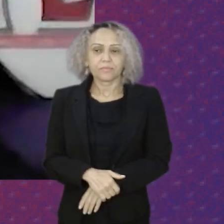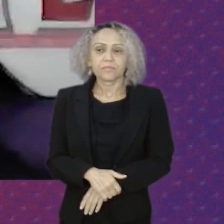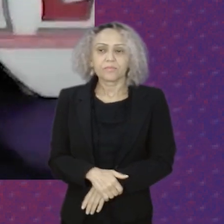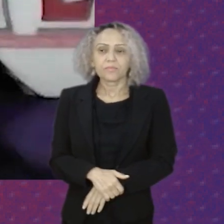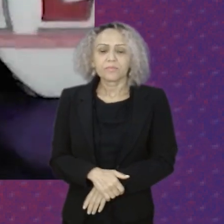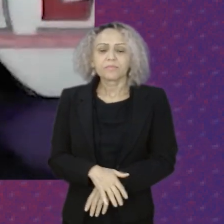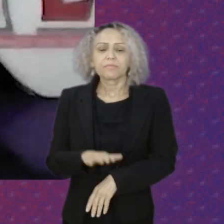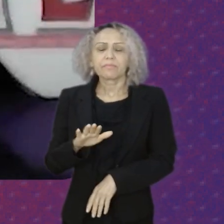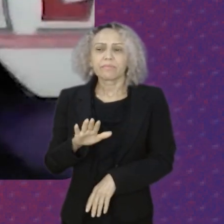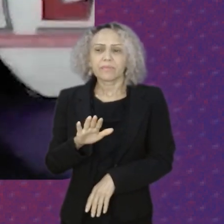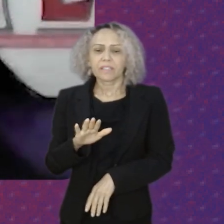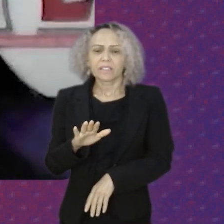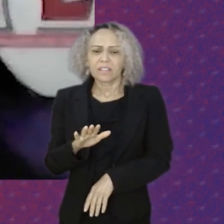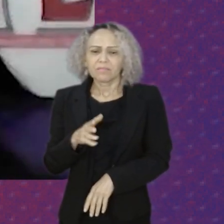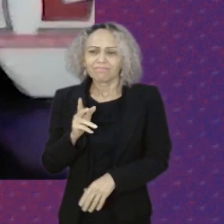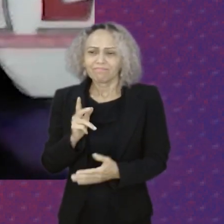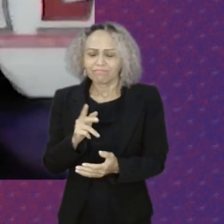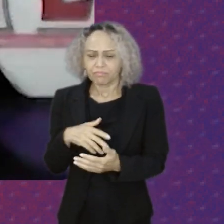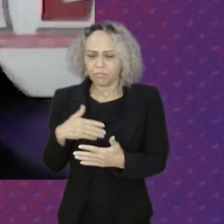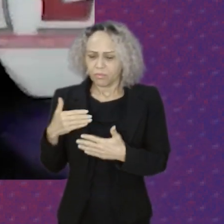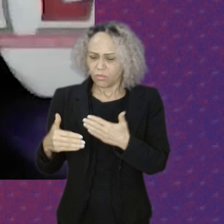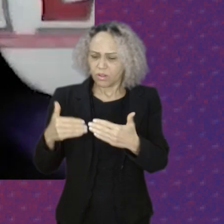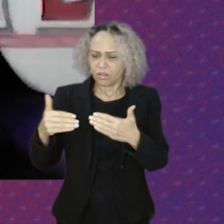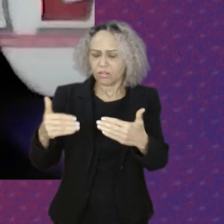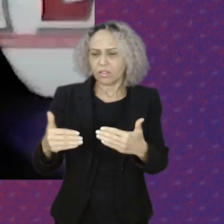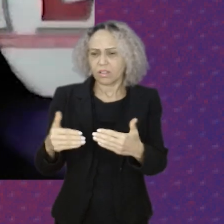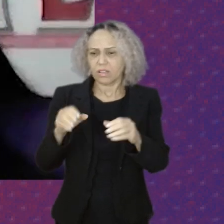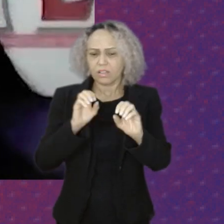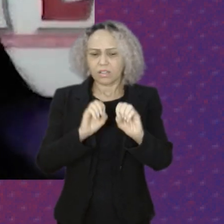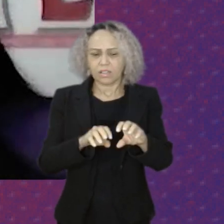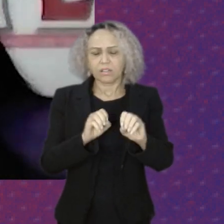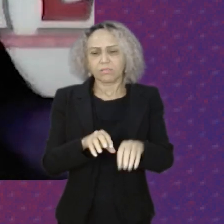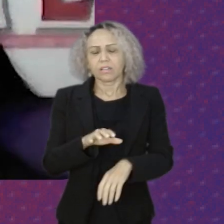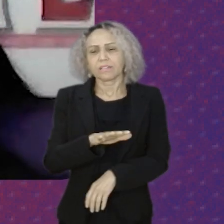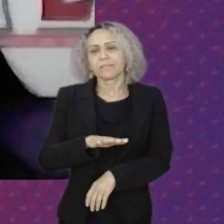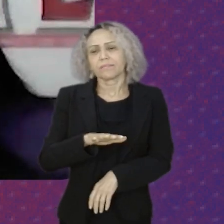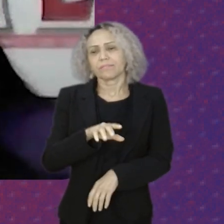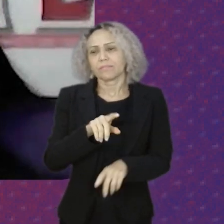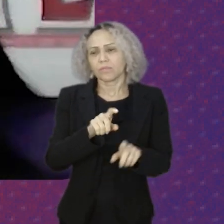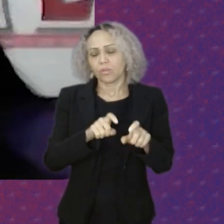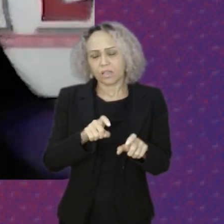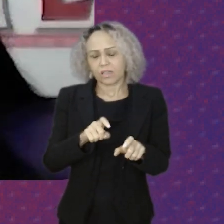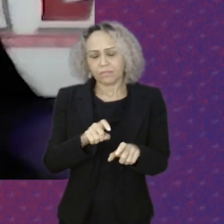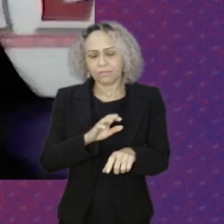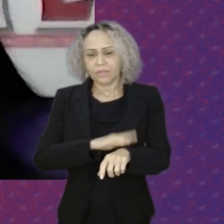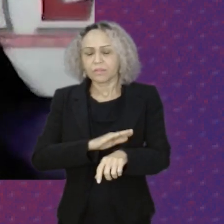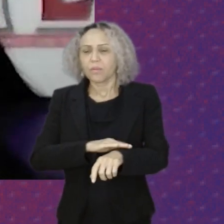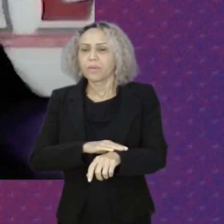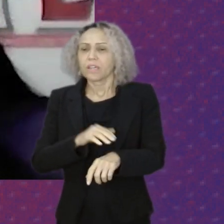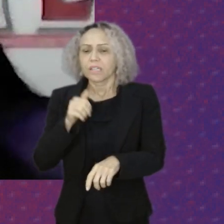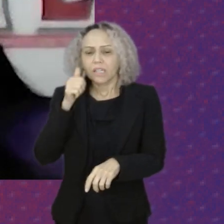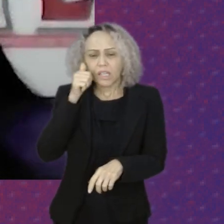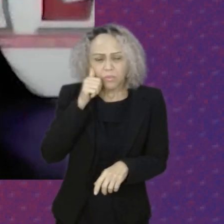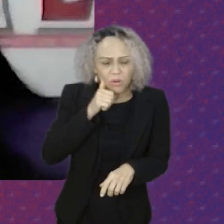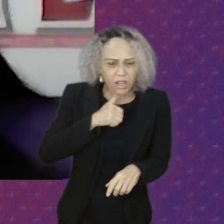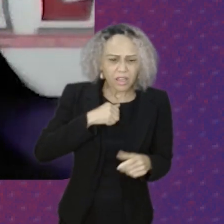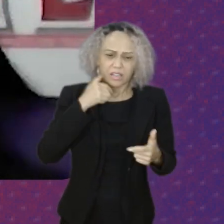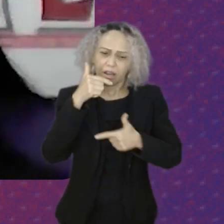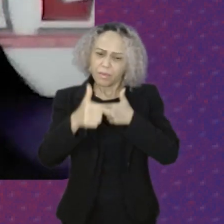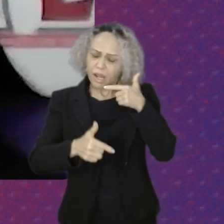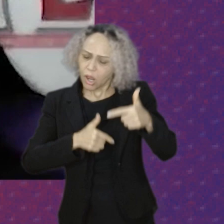dessa questão da continuidade da educação. Então, nesse momento que as mulheres trabalhadoras e trabalhadoras